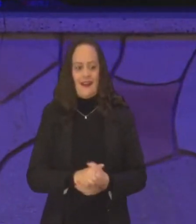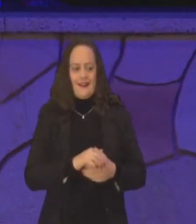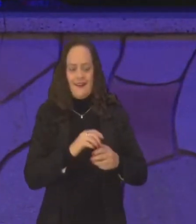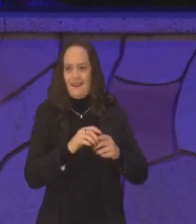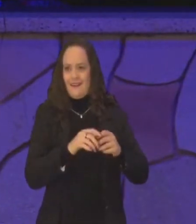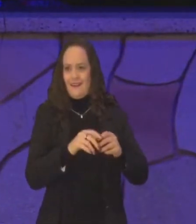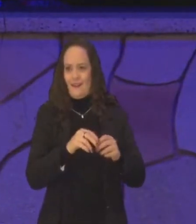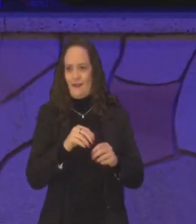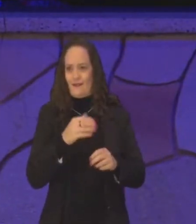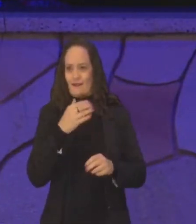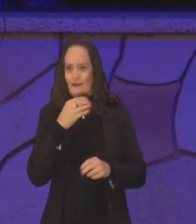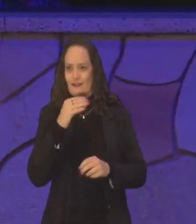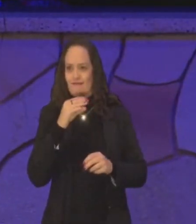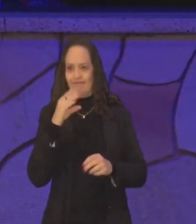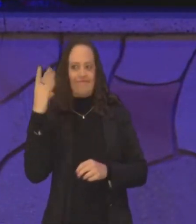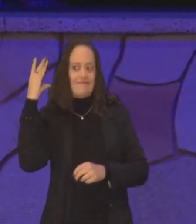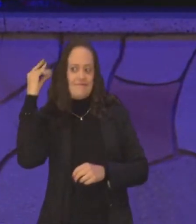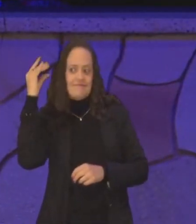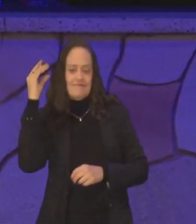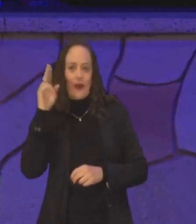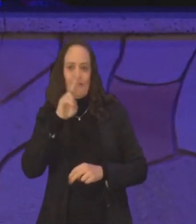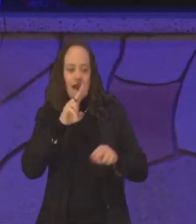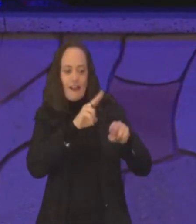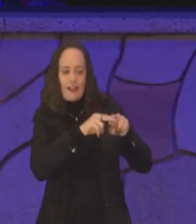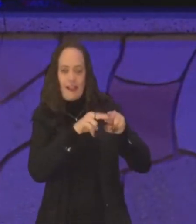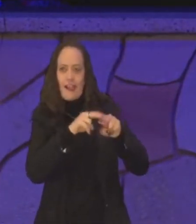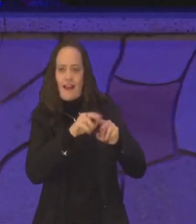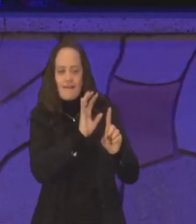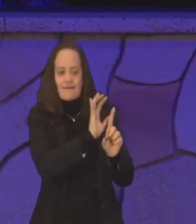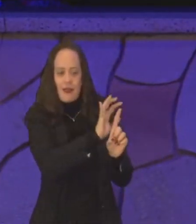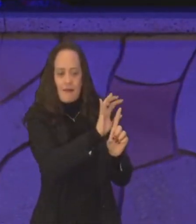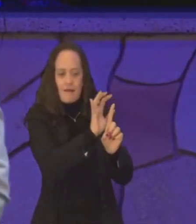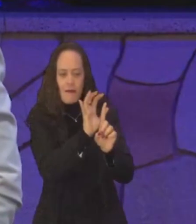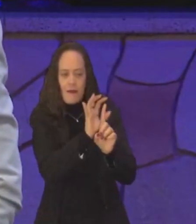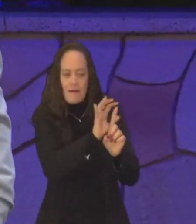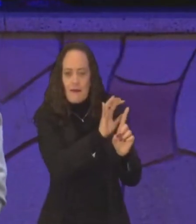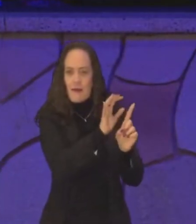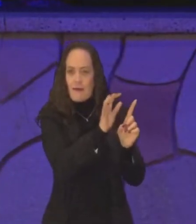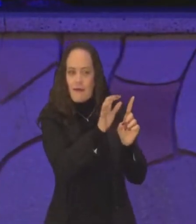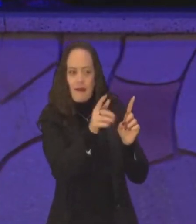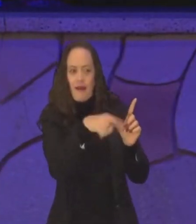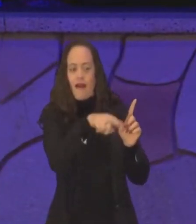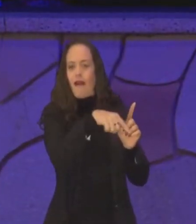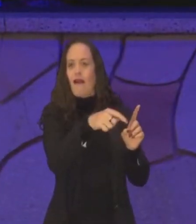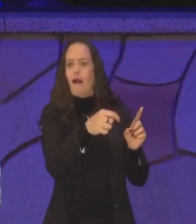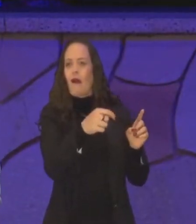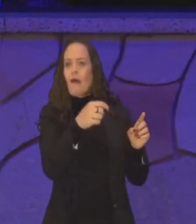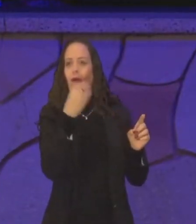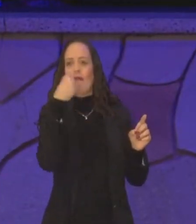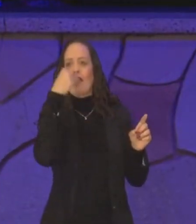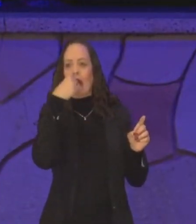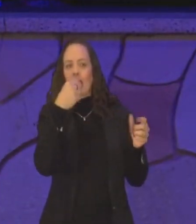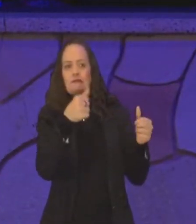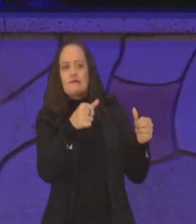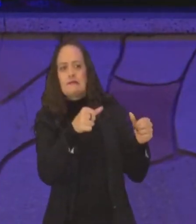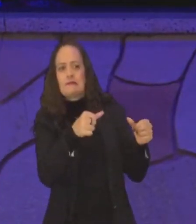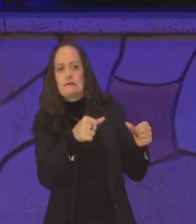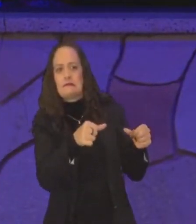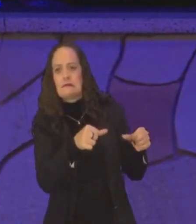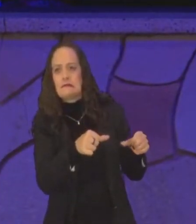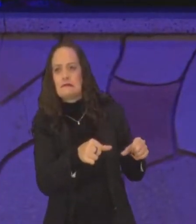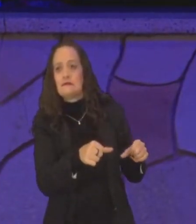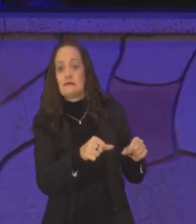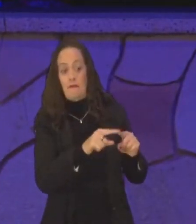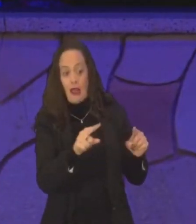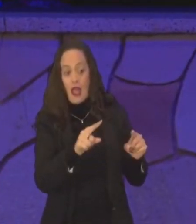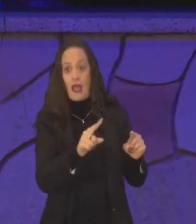percepções enganosas, fraudulentas, que iam contra a coletividade cristã daquela cidade, aquela igreja que estava naquela cidade.